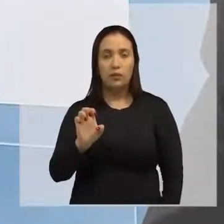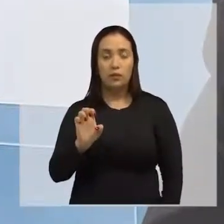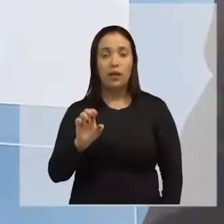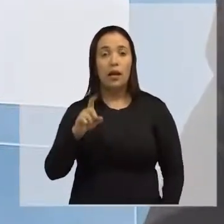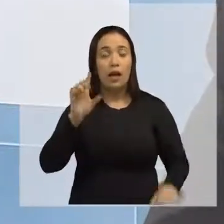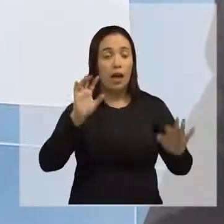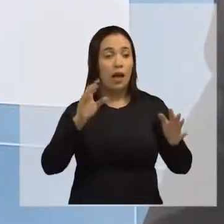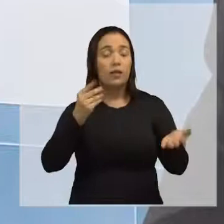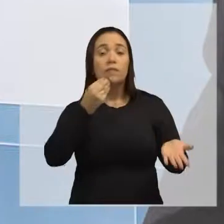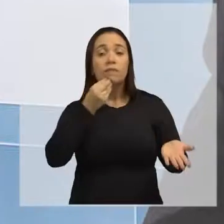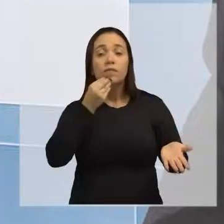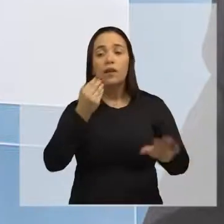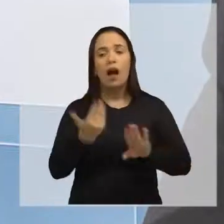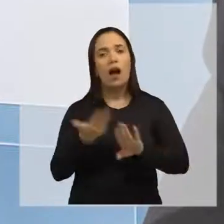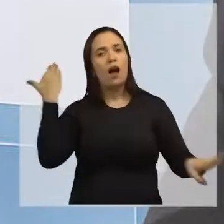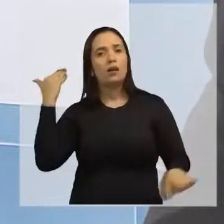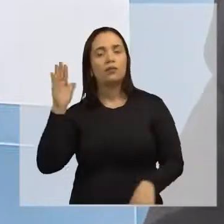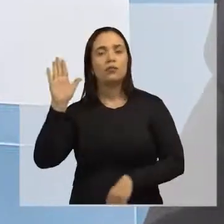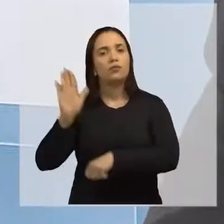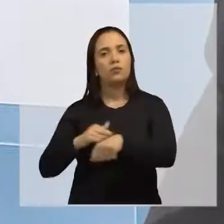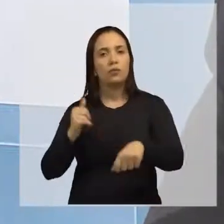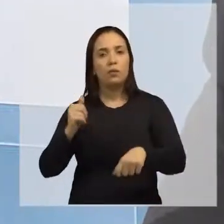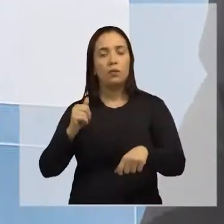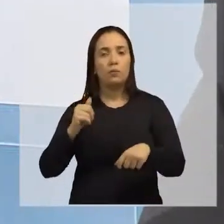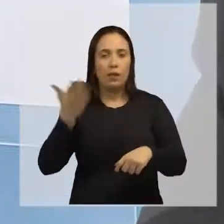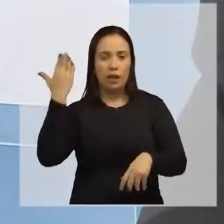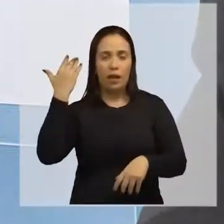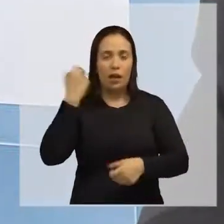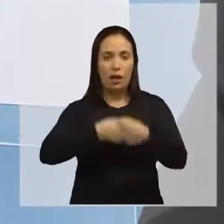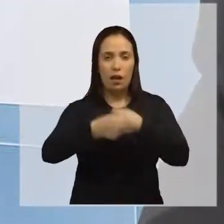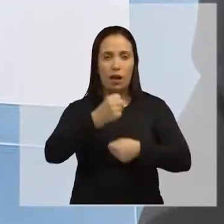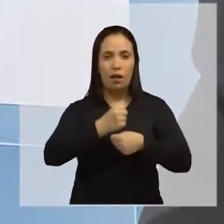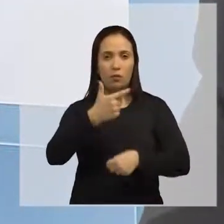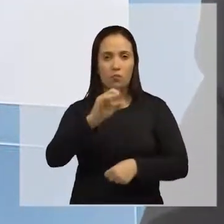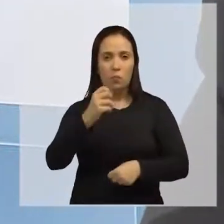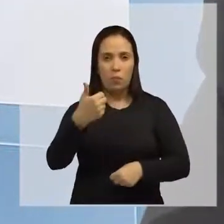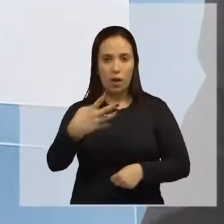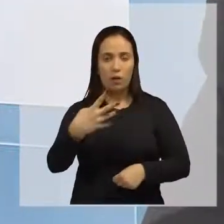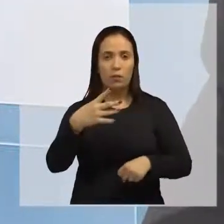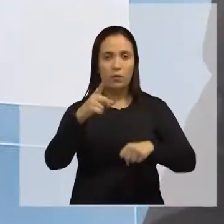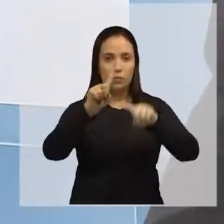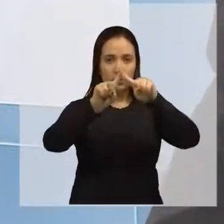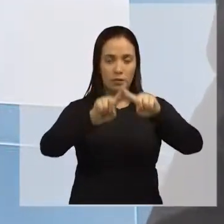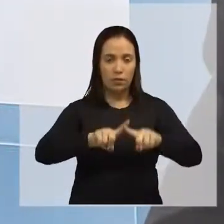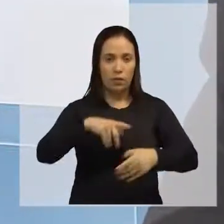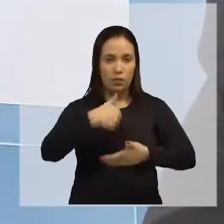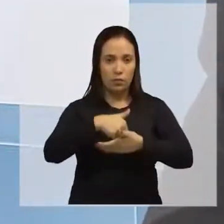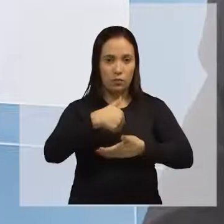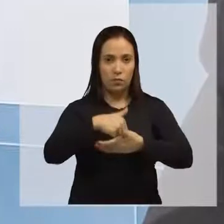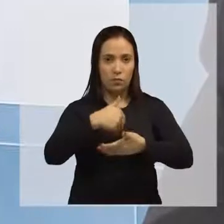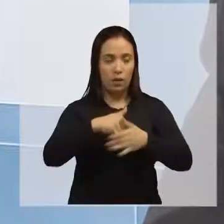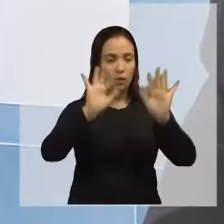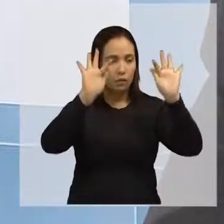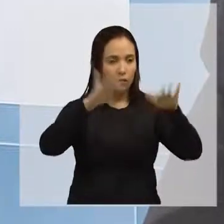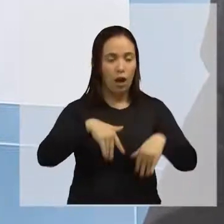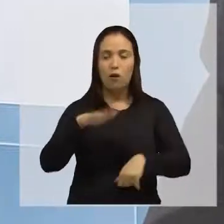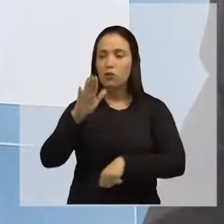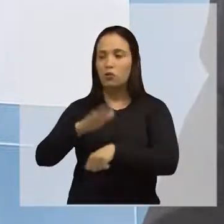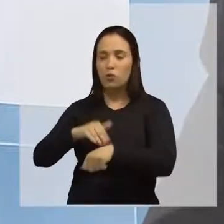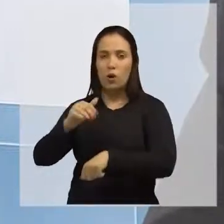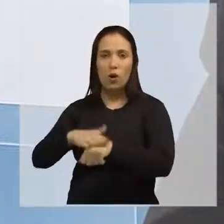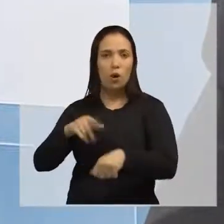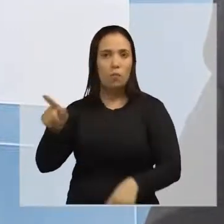terminou a Copa, que foi o desastre, o Tite estava esperando e fosse chamado. E não chamaram o